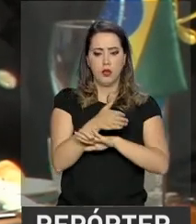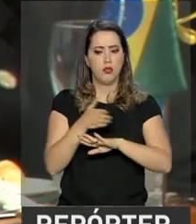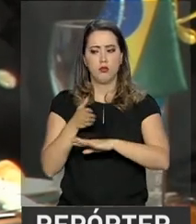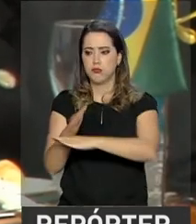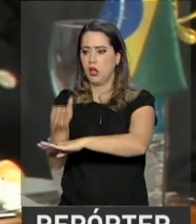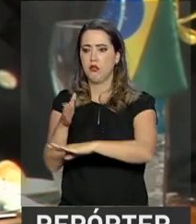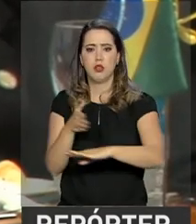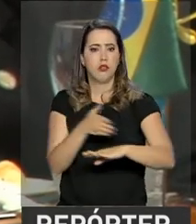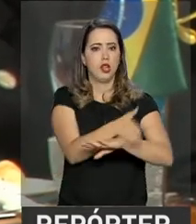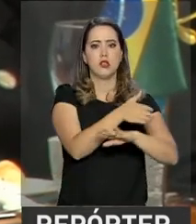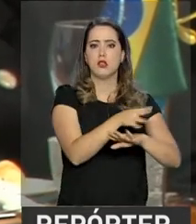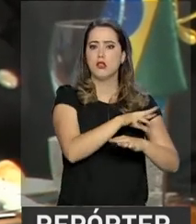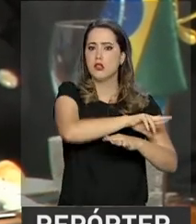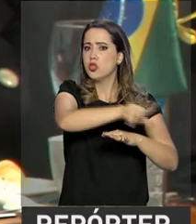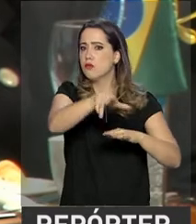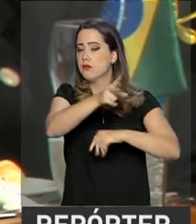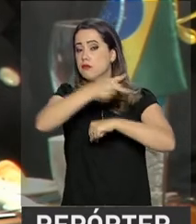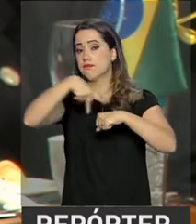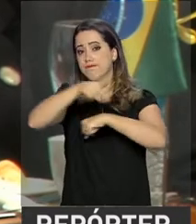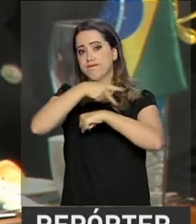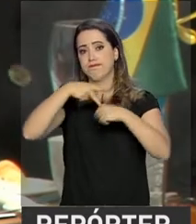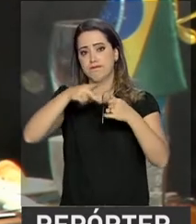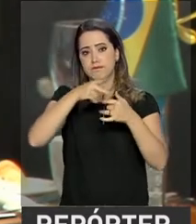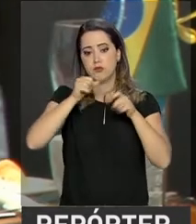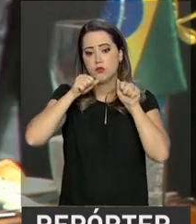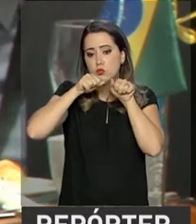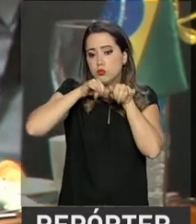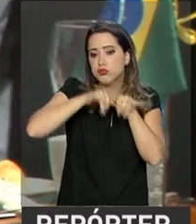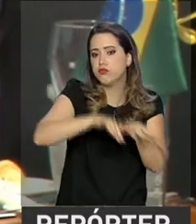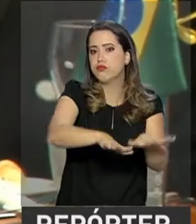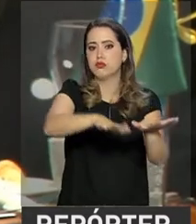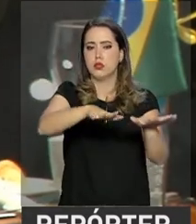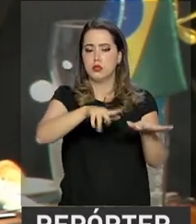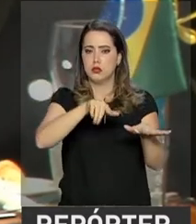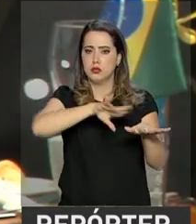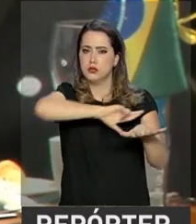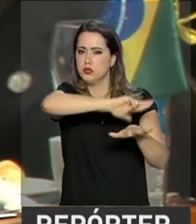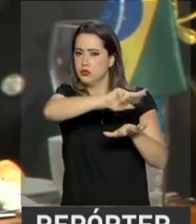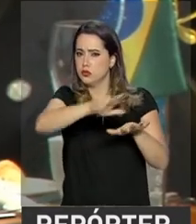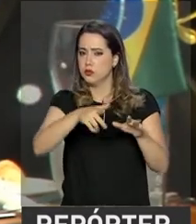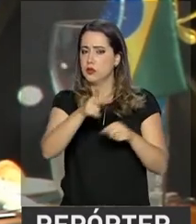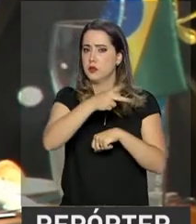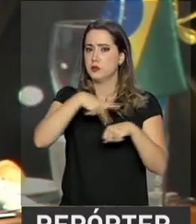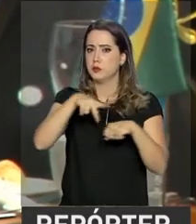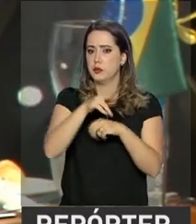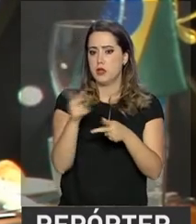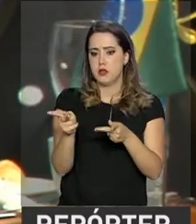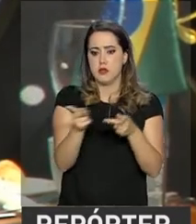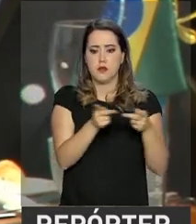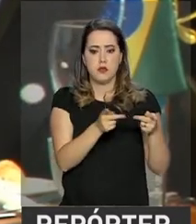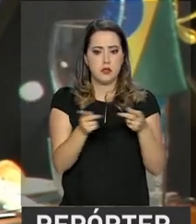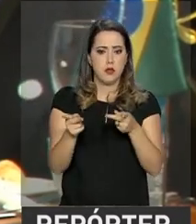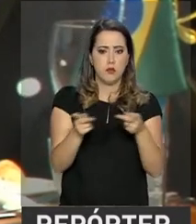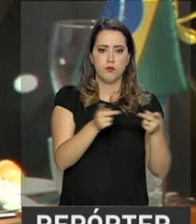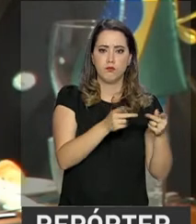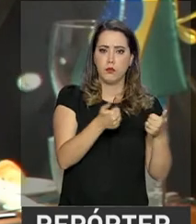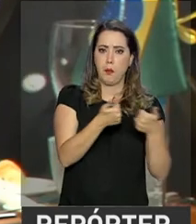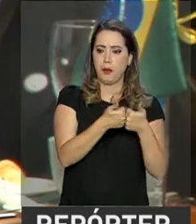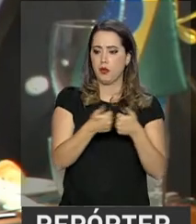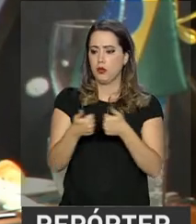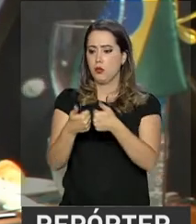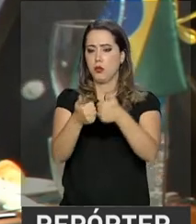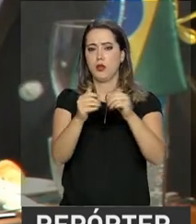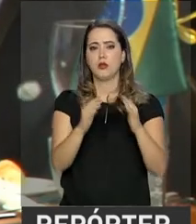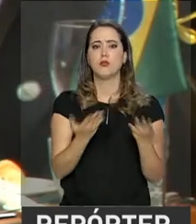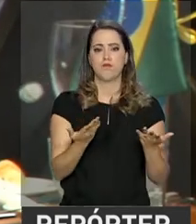essas organizações criminosas lançam suas redes a países irmãos há países brasil e